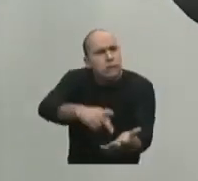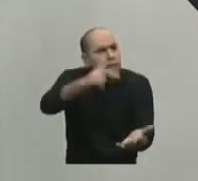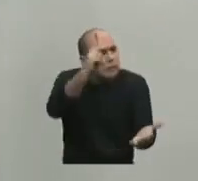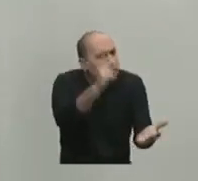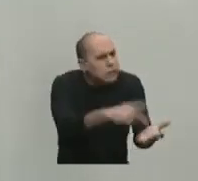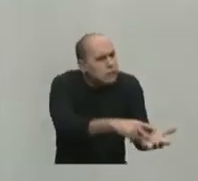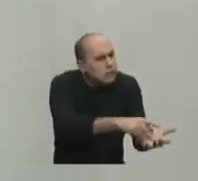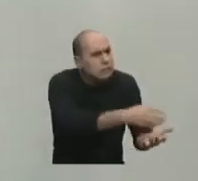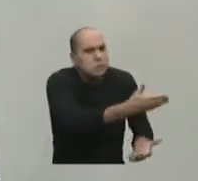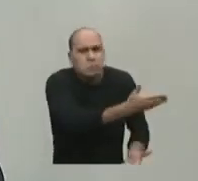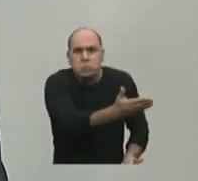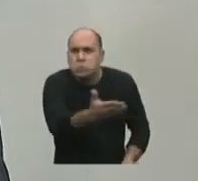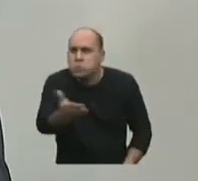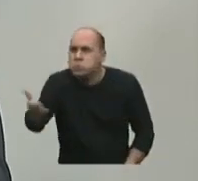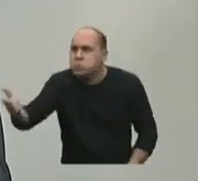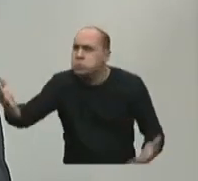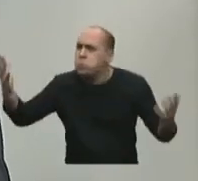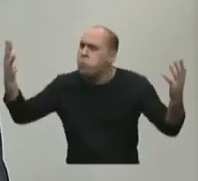verdadeiros, tão